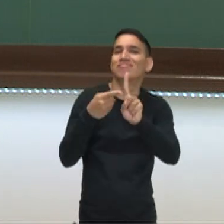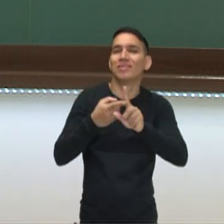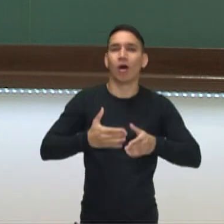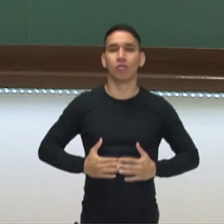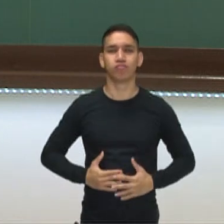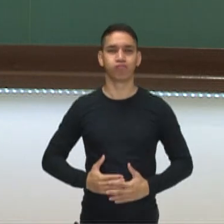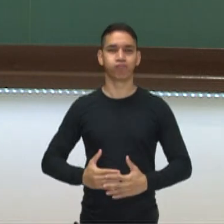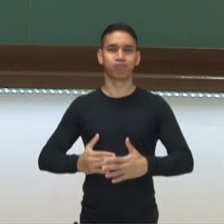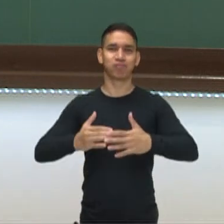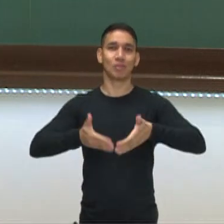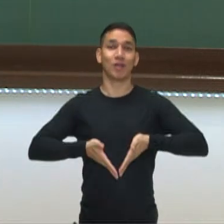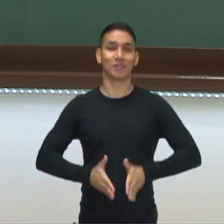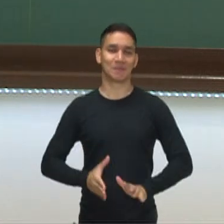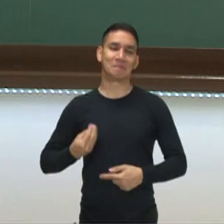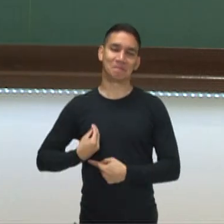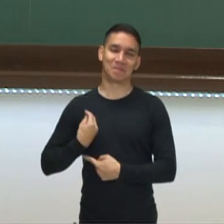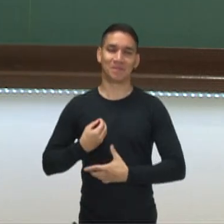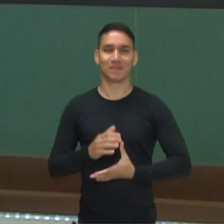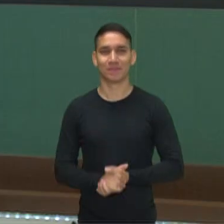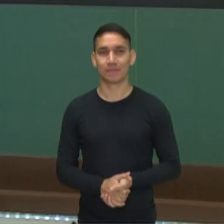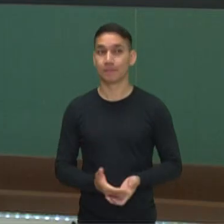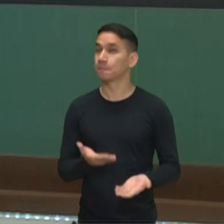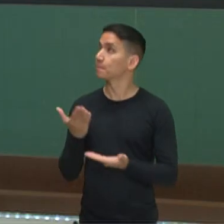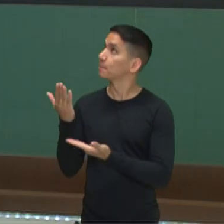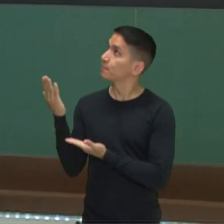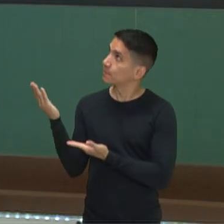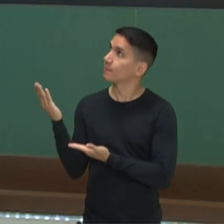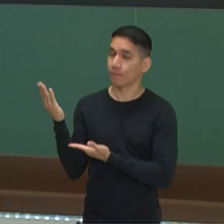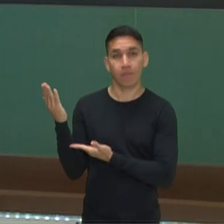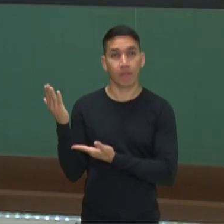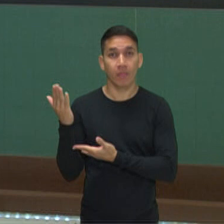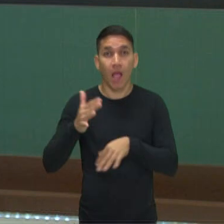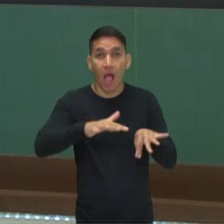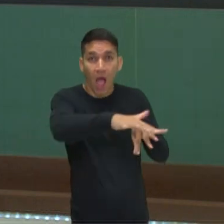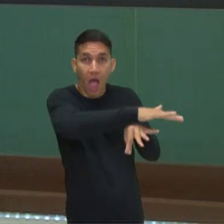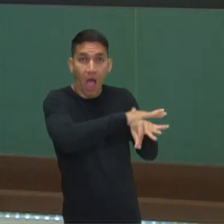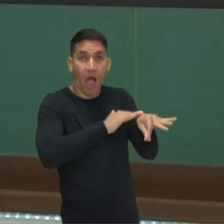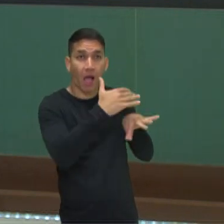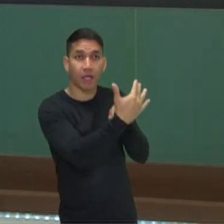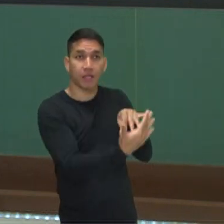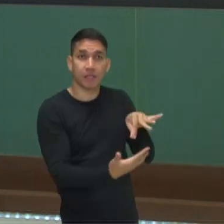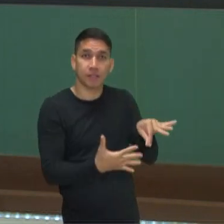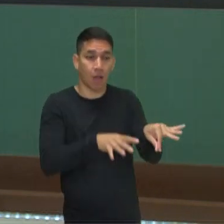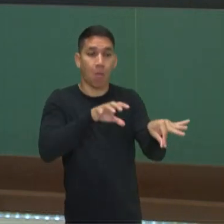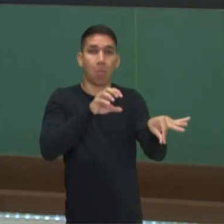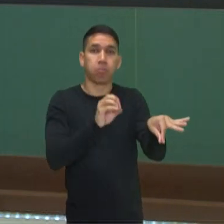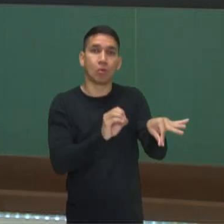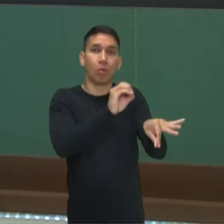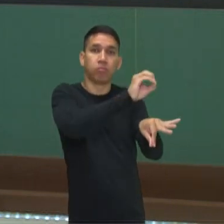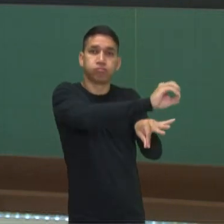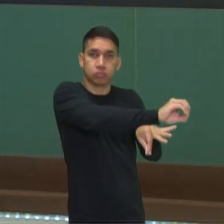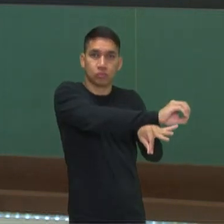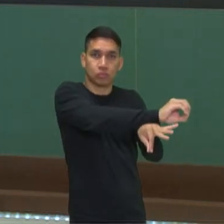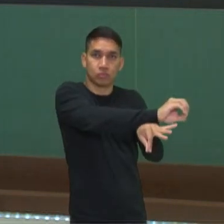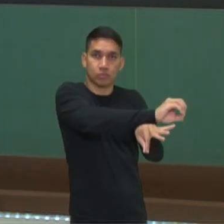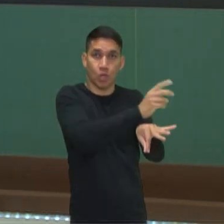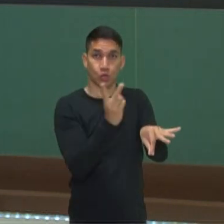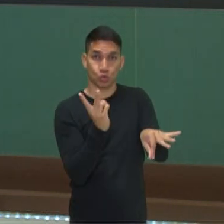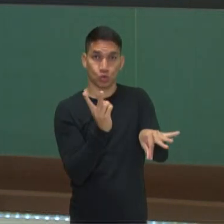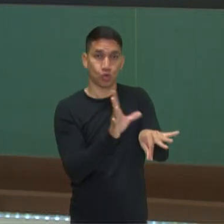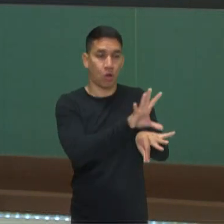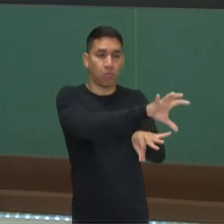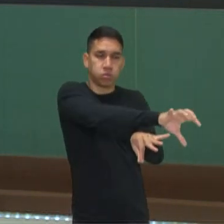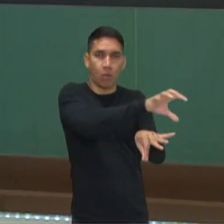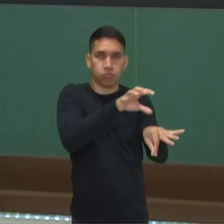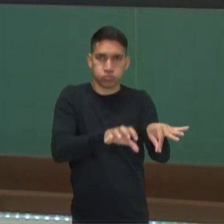vida. O sistema genital feminino, ele é formado pelo ovário, pelos ovários, tá?